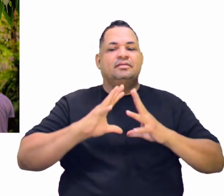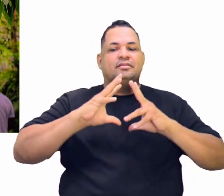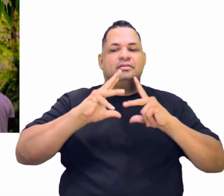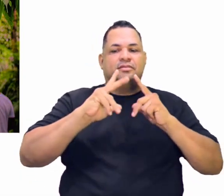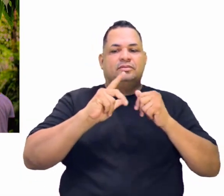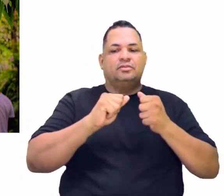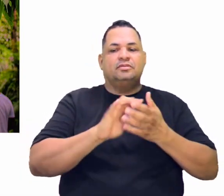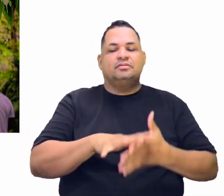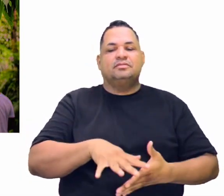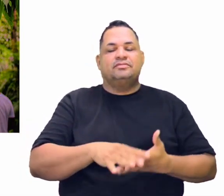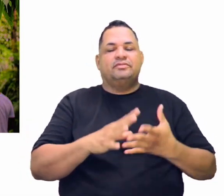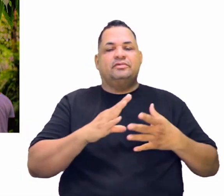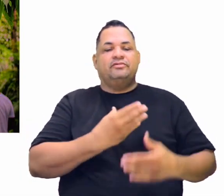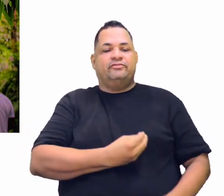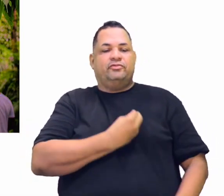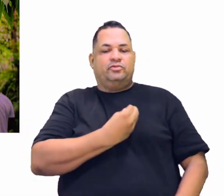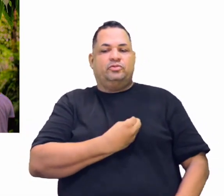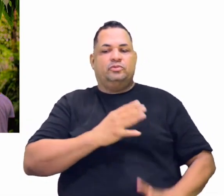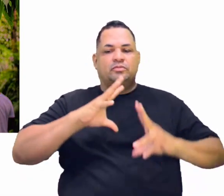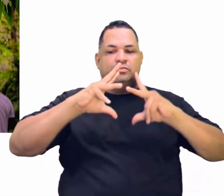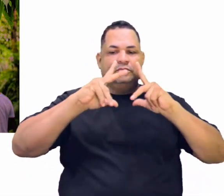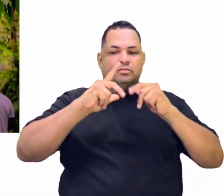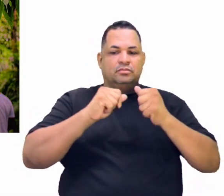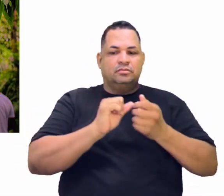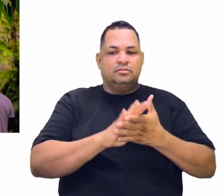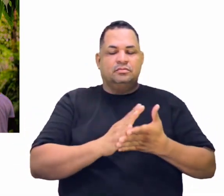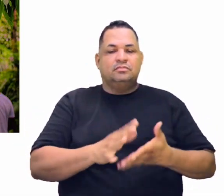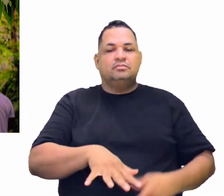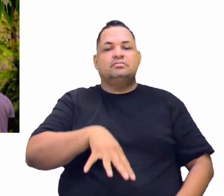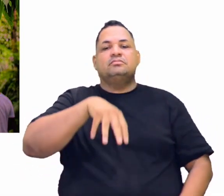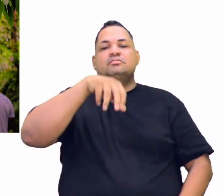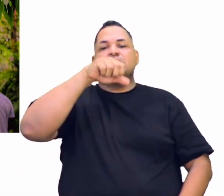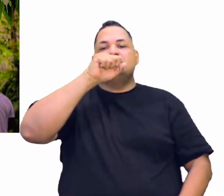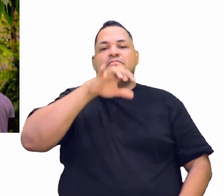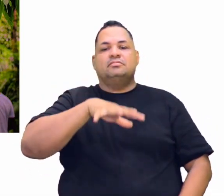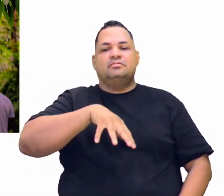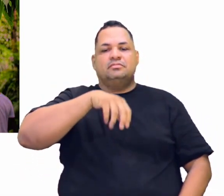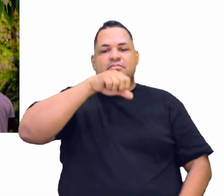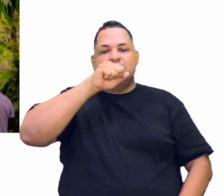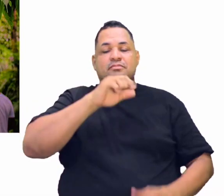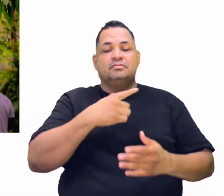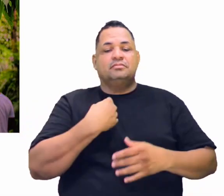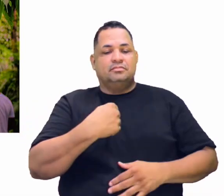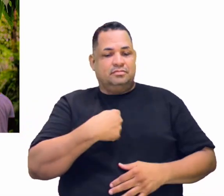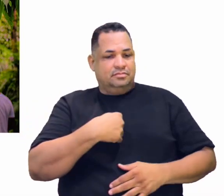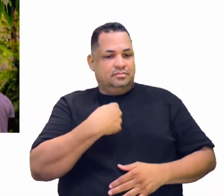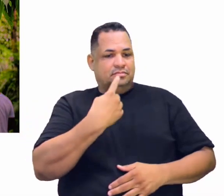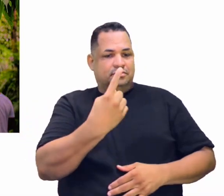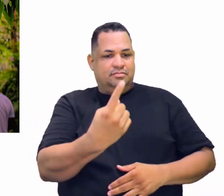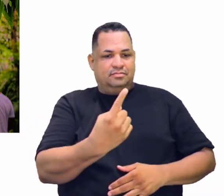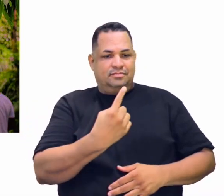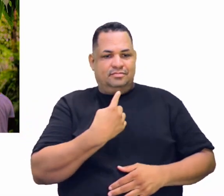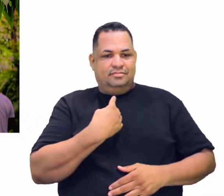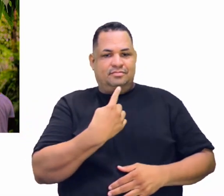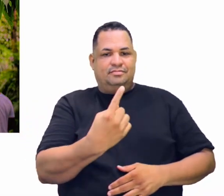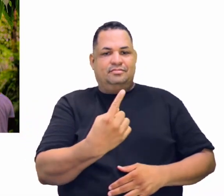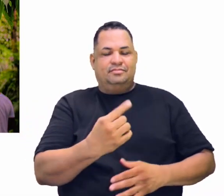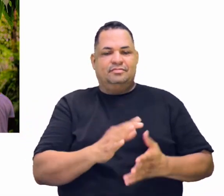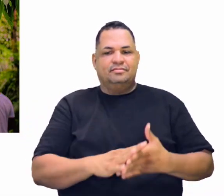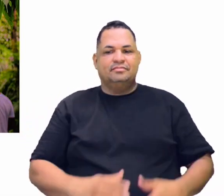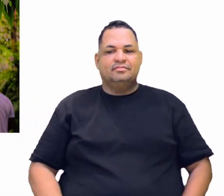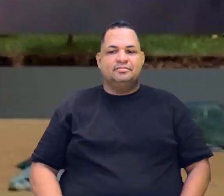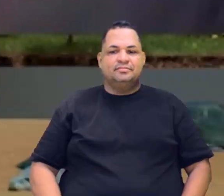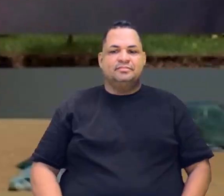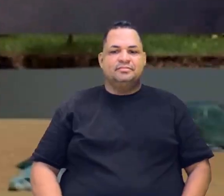Gaia, tudo está vivo, tudo respira, eu e você. Vem para